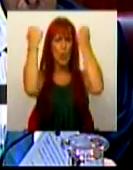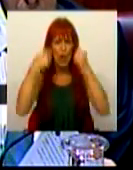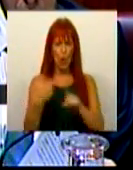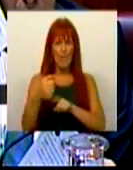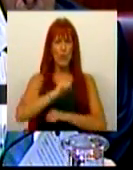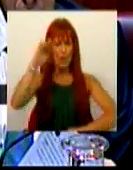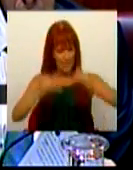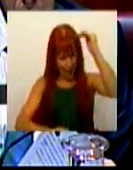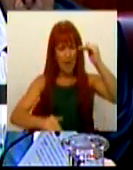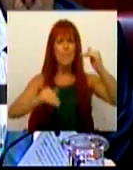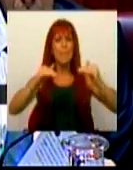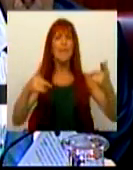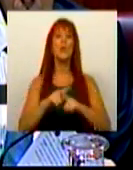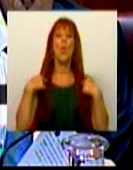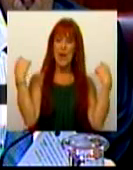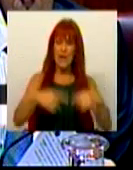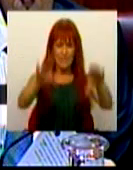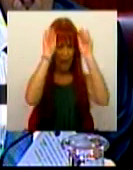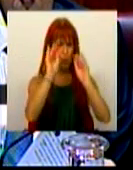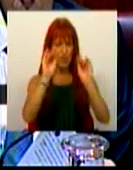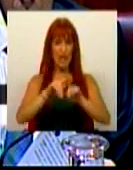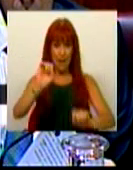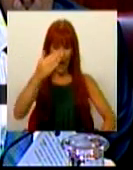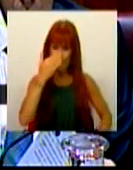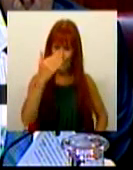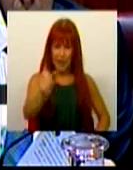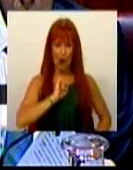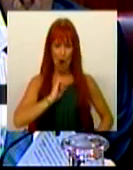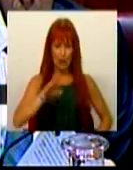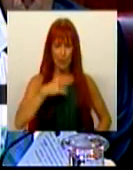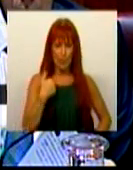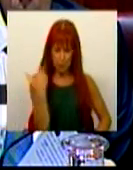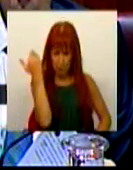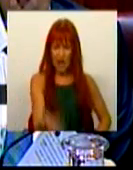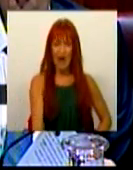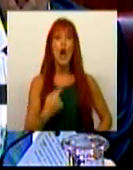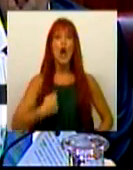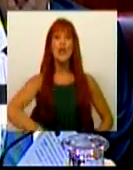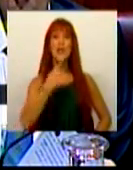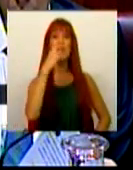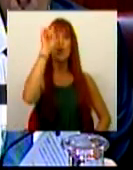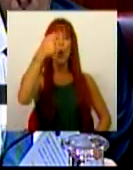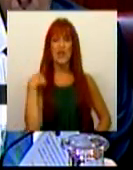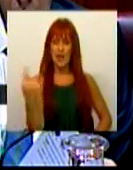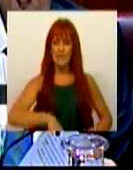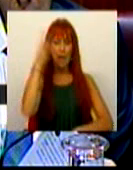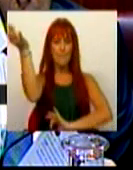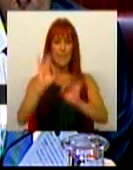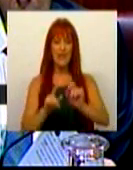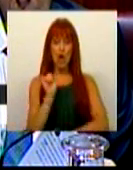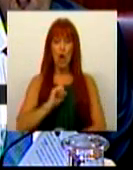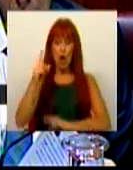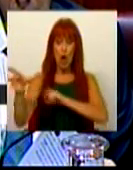combate às desigualdades. Quando nós temos a educação na primeira linha das nossas preocupações, o que nós estamos a dizer é que temos que preparar as